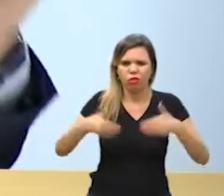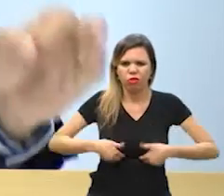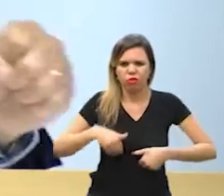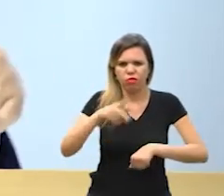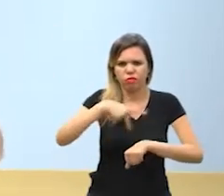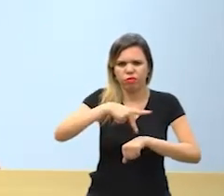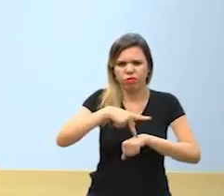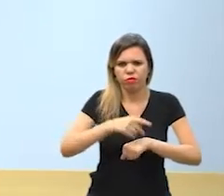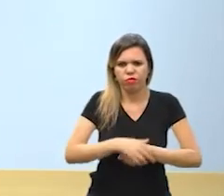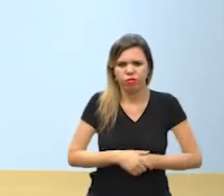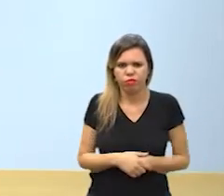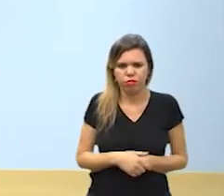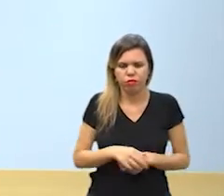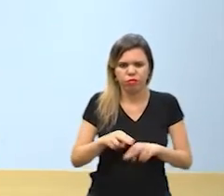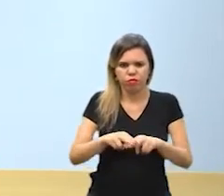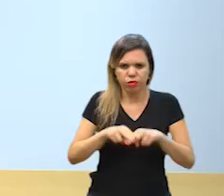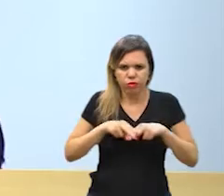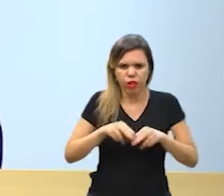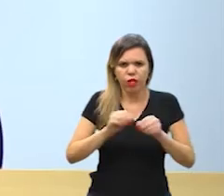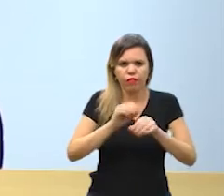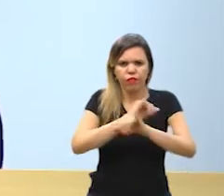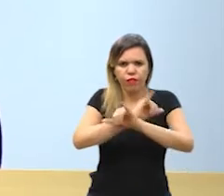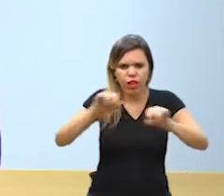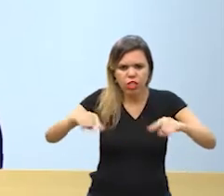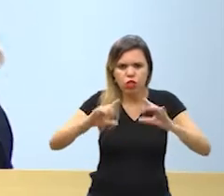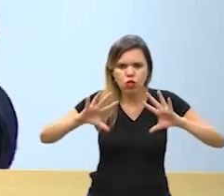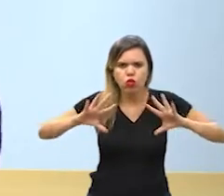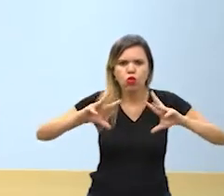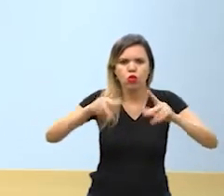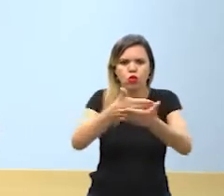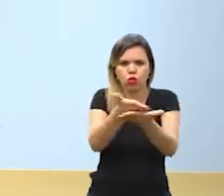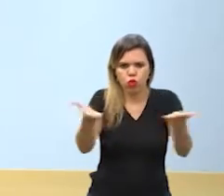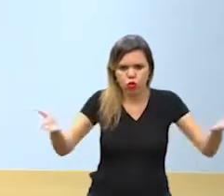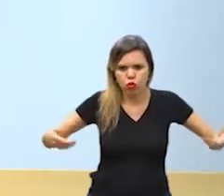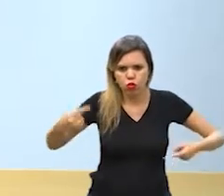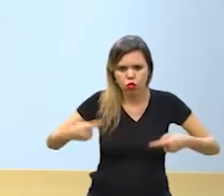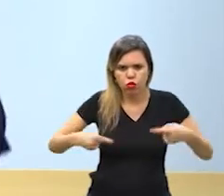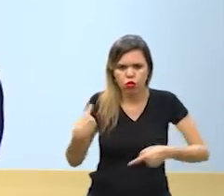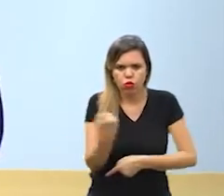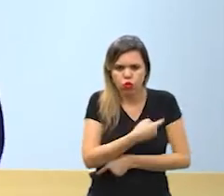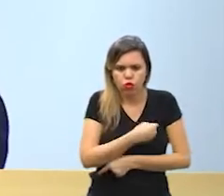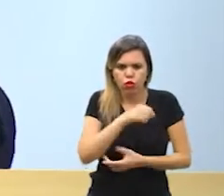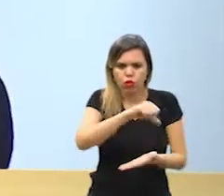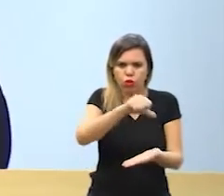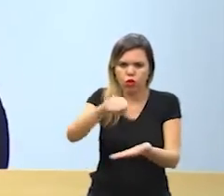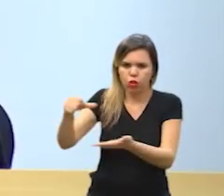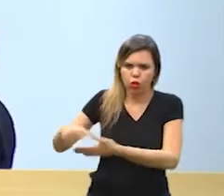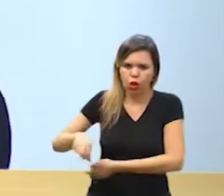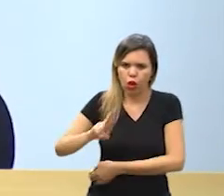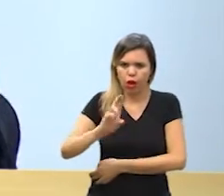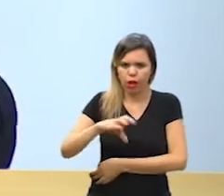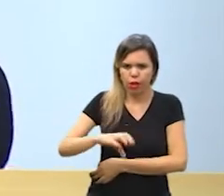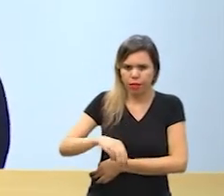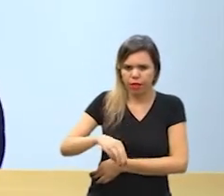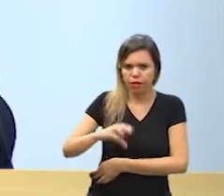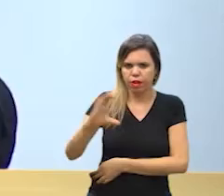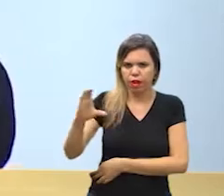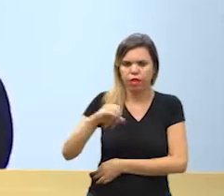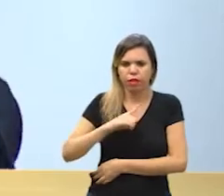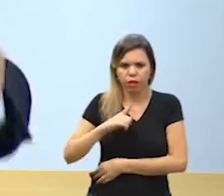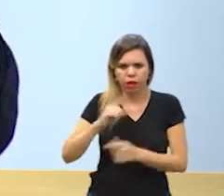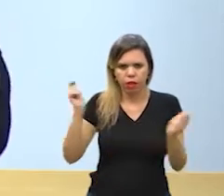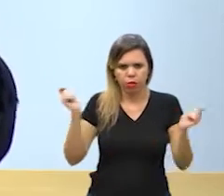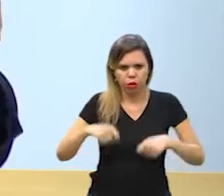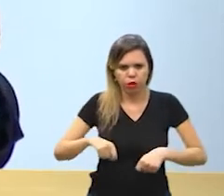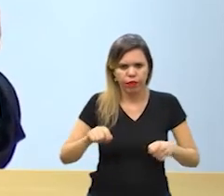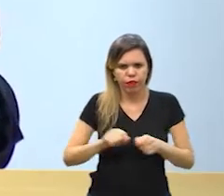de fome nesse país. É por isso que eu faço esse desafio a todos os políticos. E a nossa região metropolitana tem